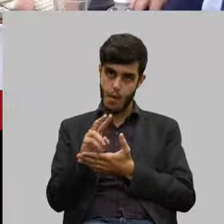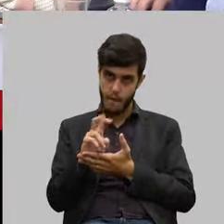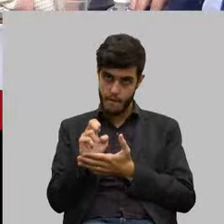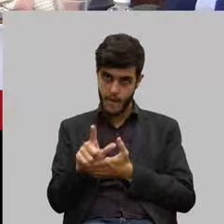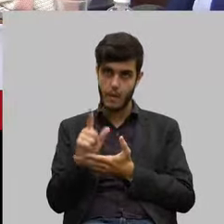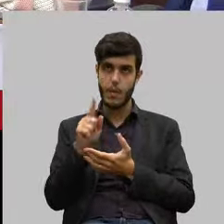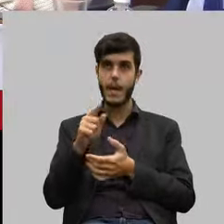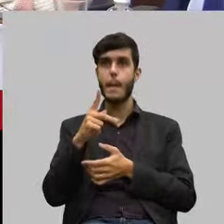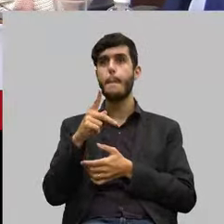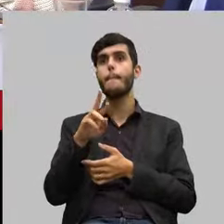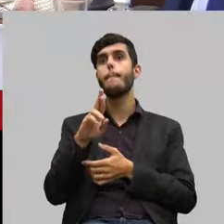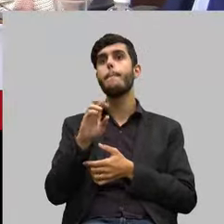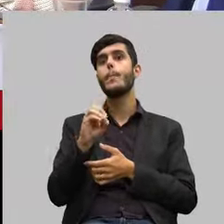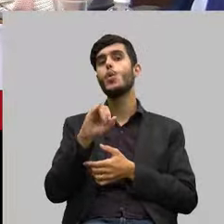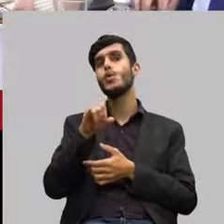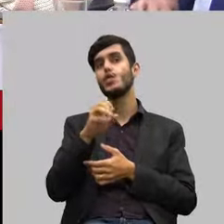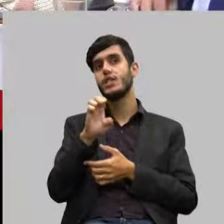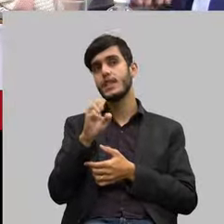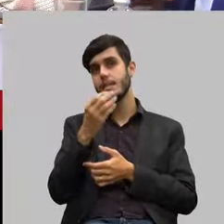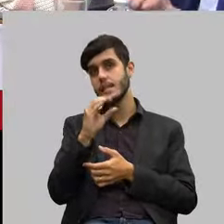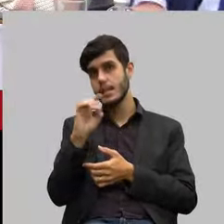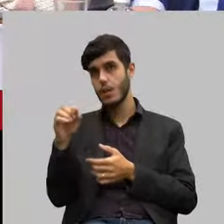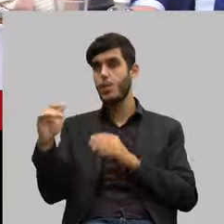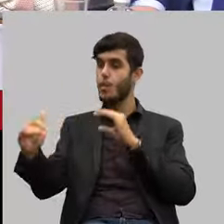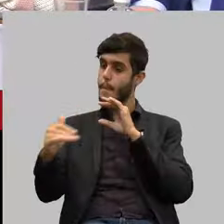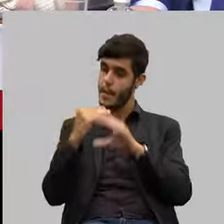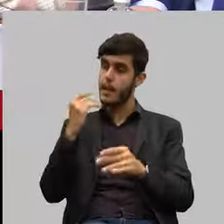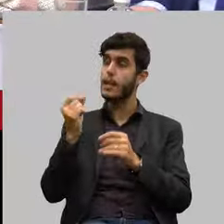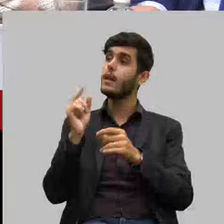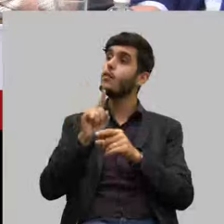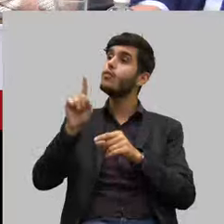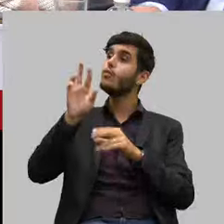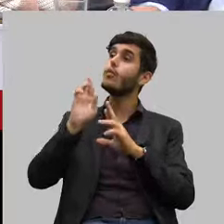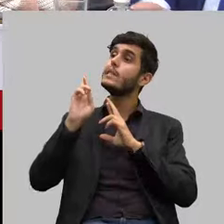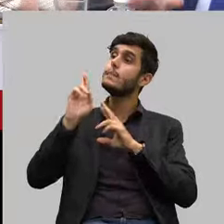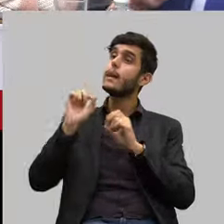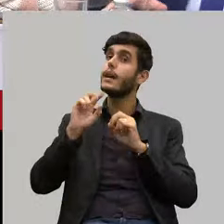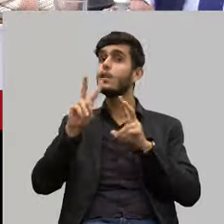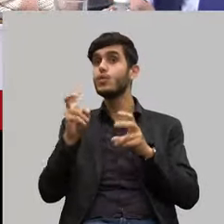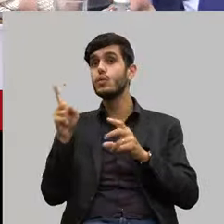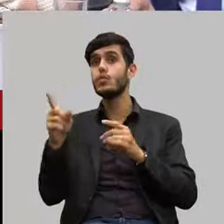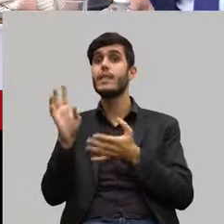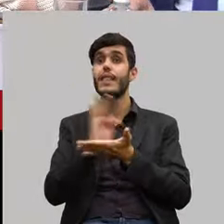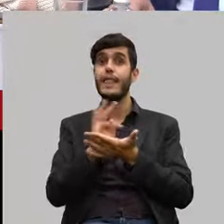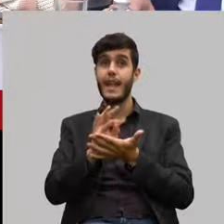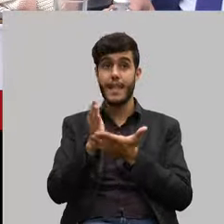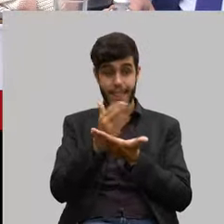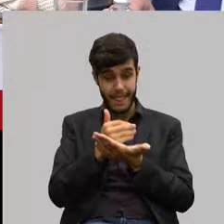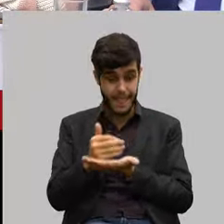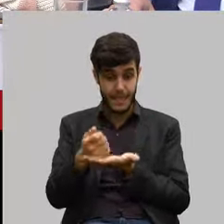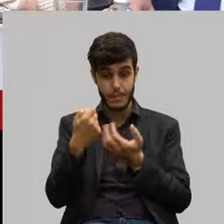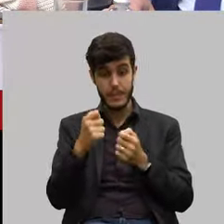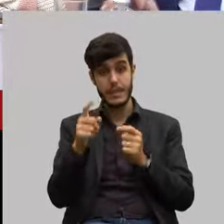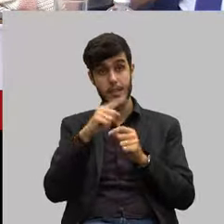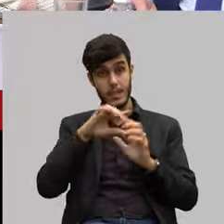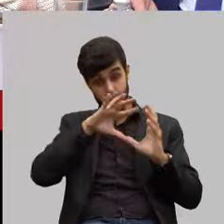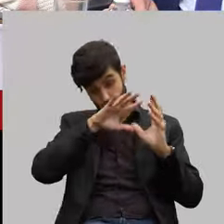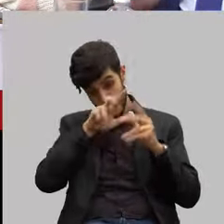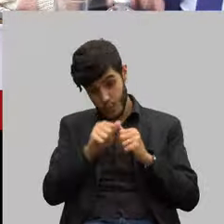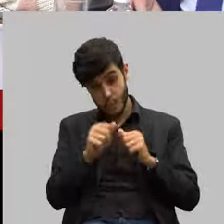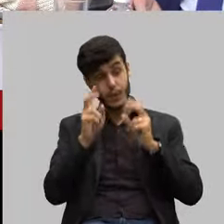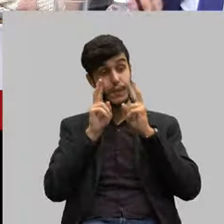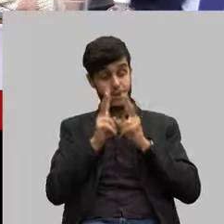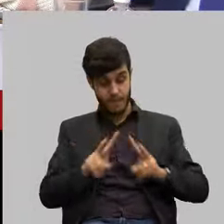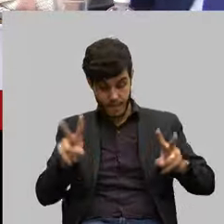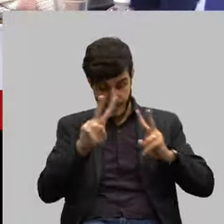envie a projeção envie a projeção envie os dados técnicos para que todas as pessoas possam ter